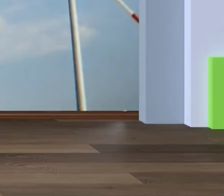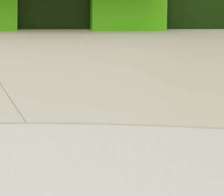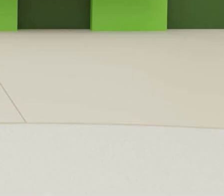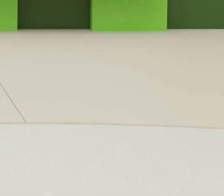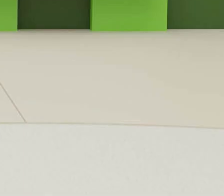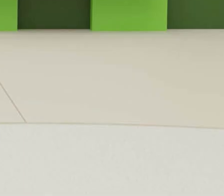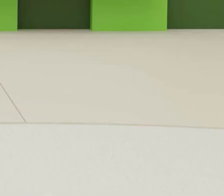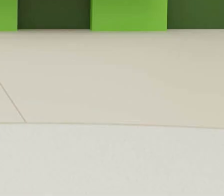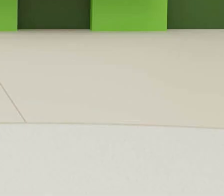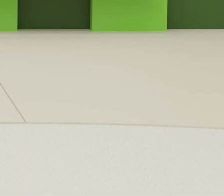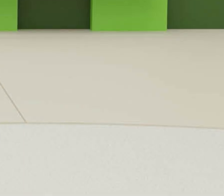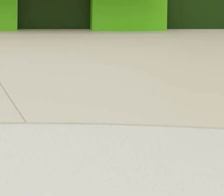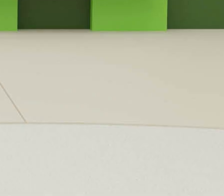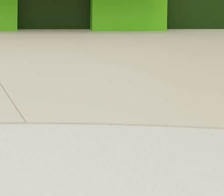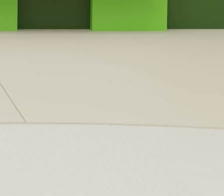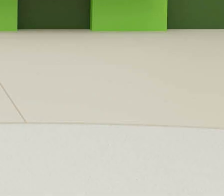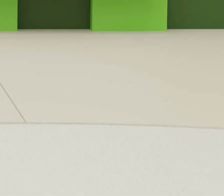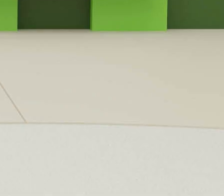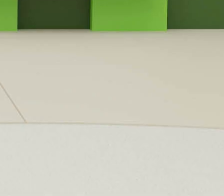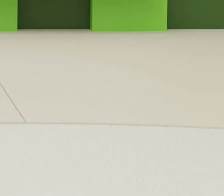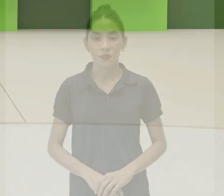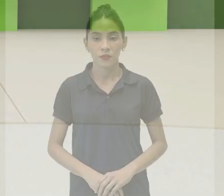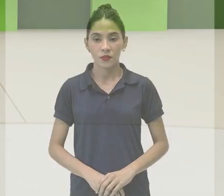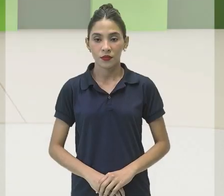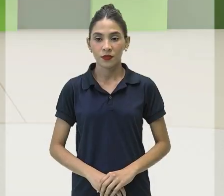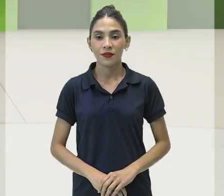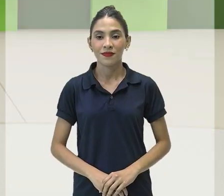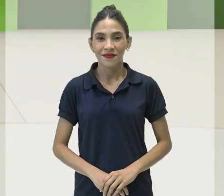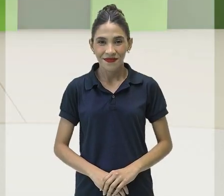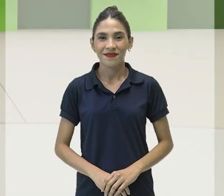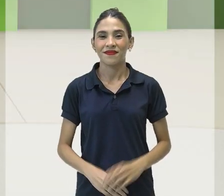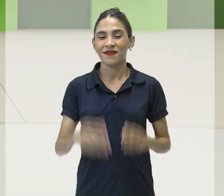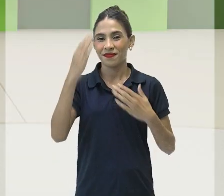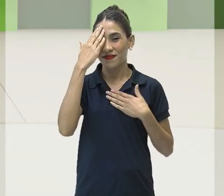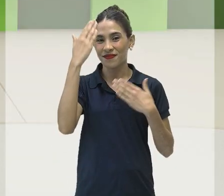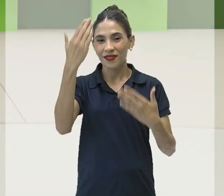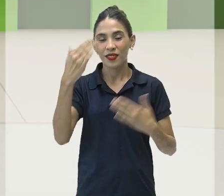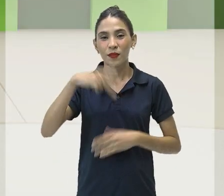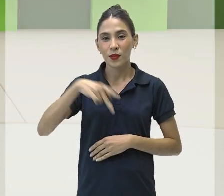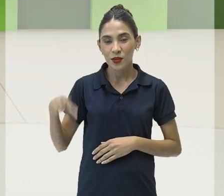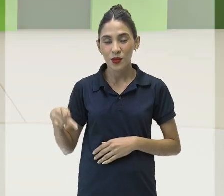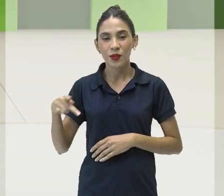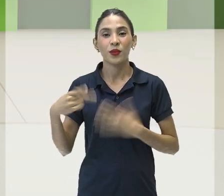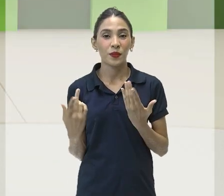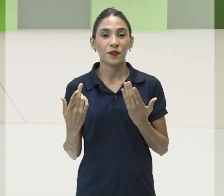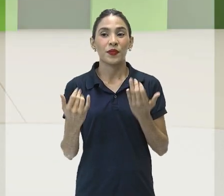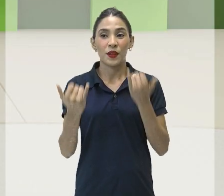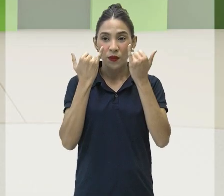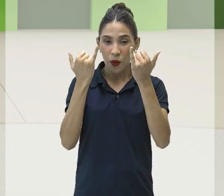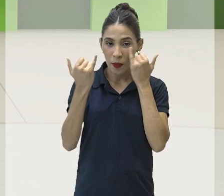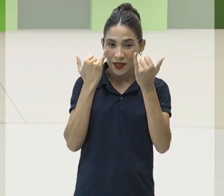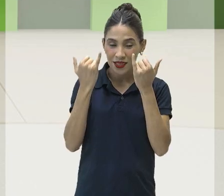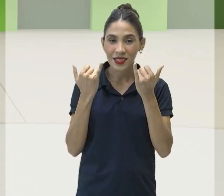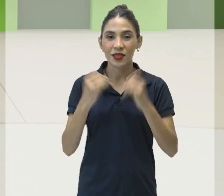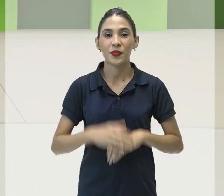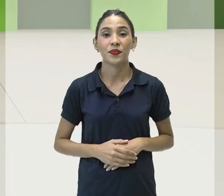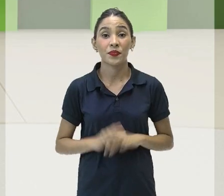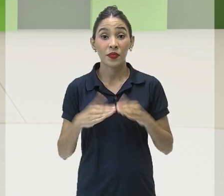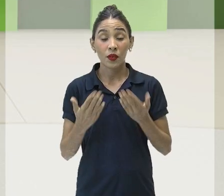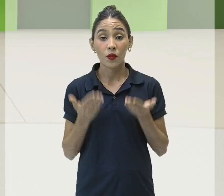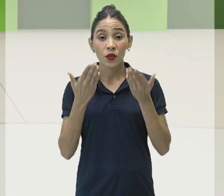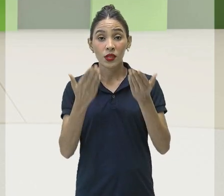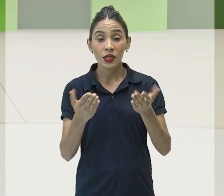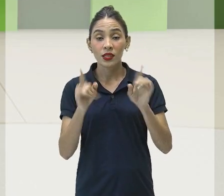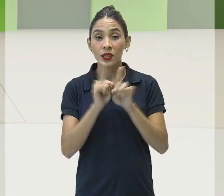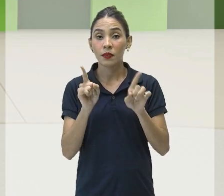bem. Muito bem, né? A gente agradece aí a participação do professor Ilbson com bastante informação aí pra gente. E vocês